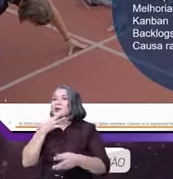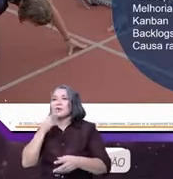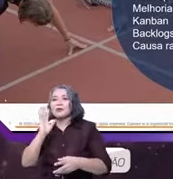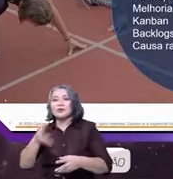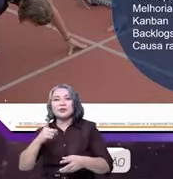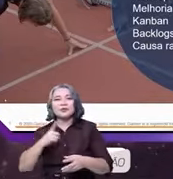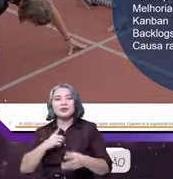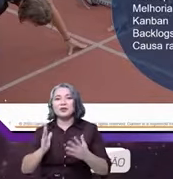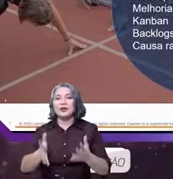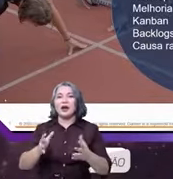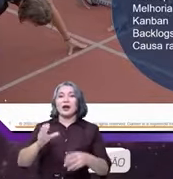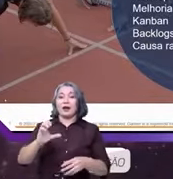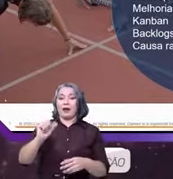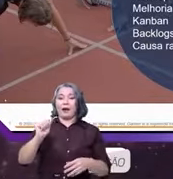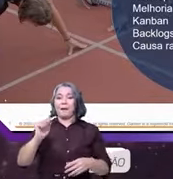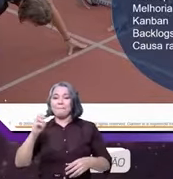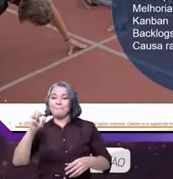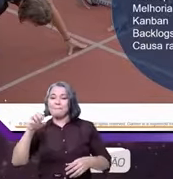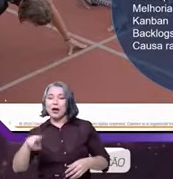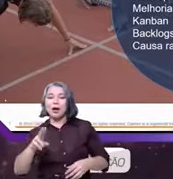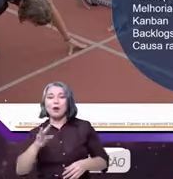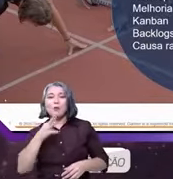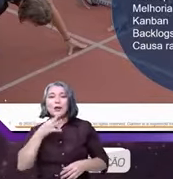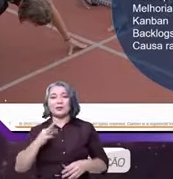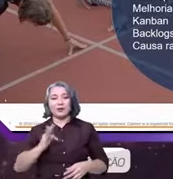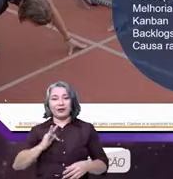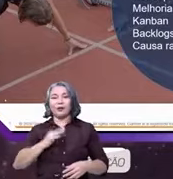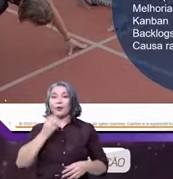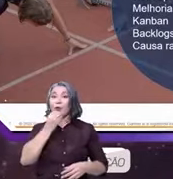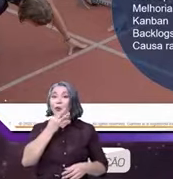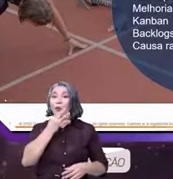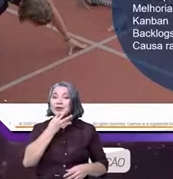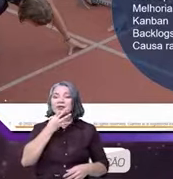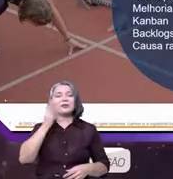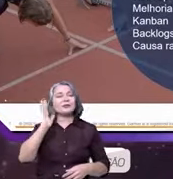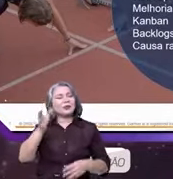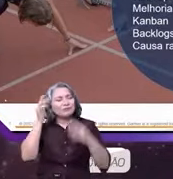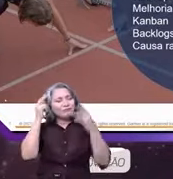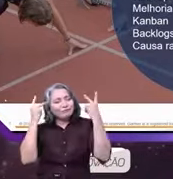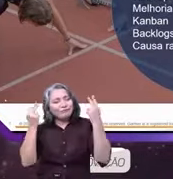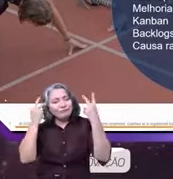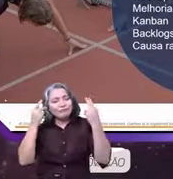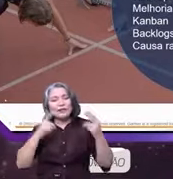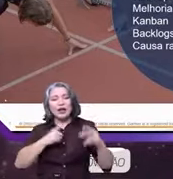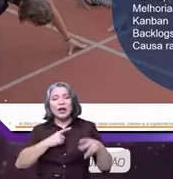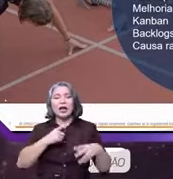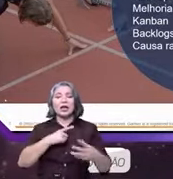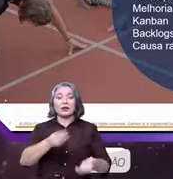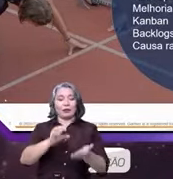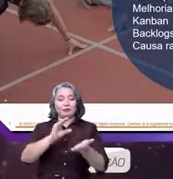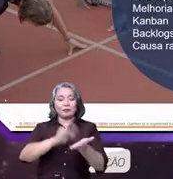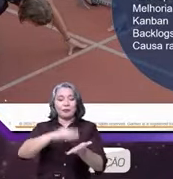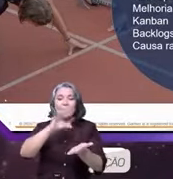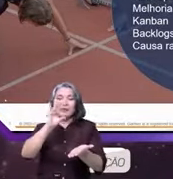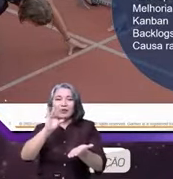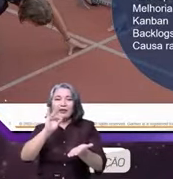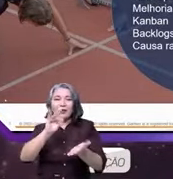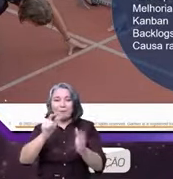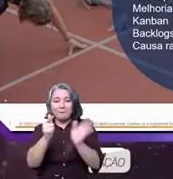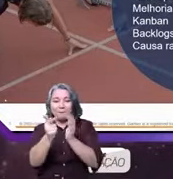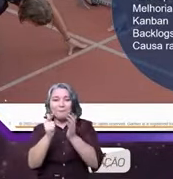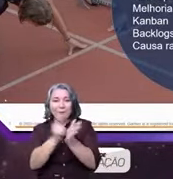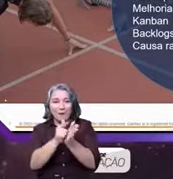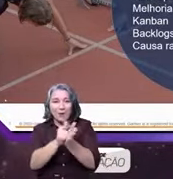Kanban, que é uma técnica que o pessoal conhece, muito, muito comum, que é aquela técnica dos post-its, o pessoal mais conhece como